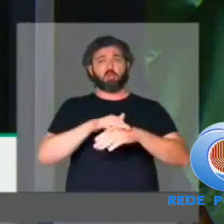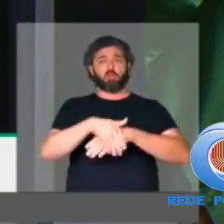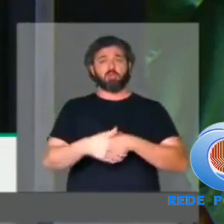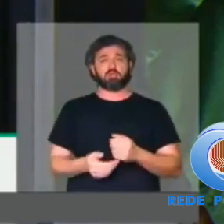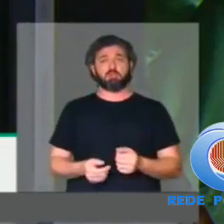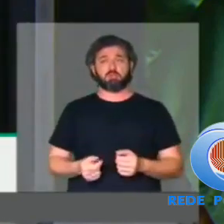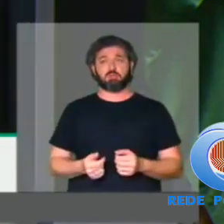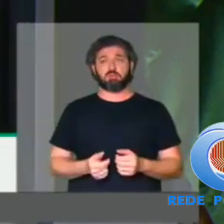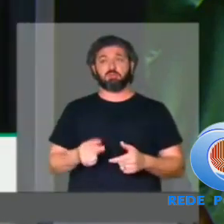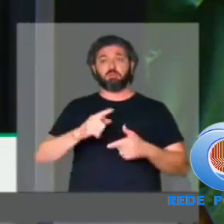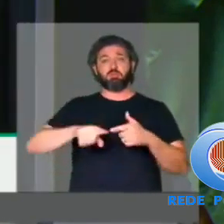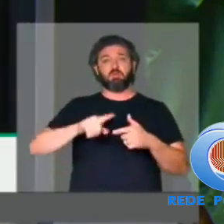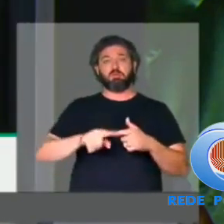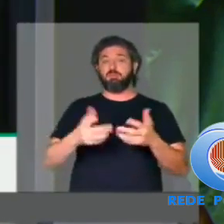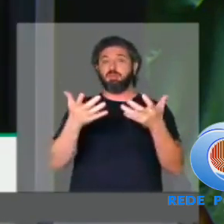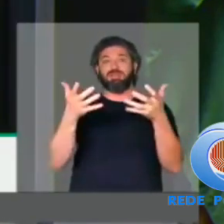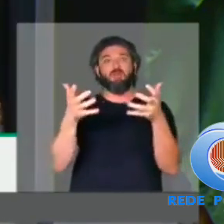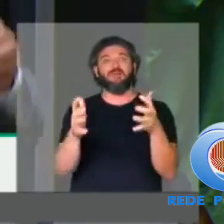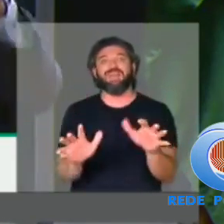noite. O problema é que